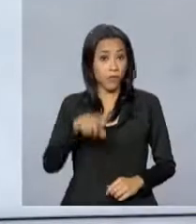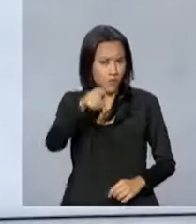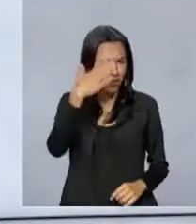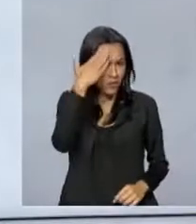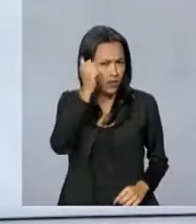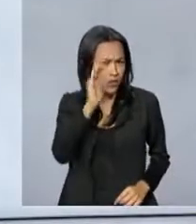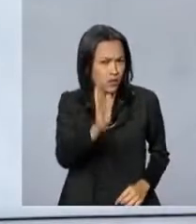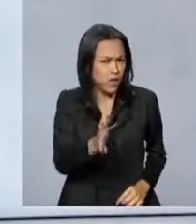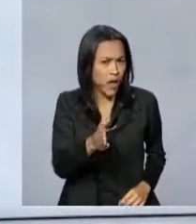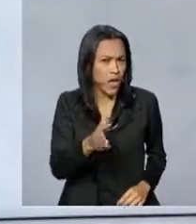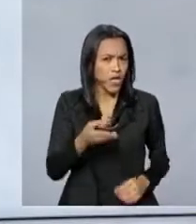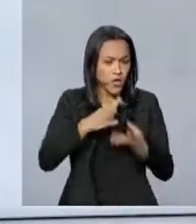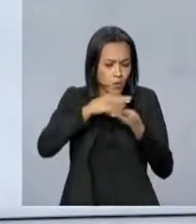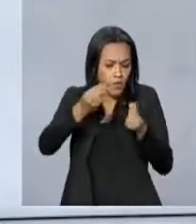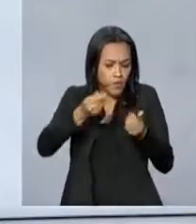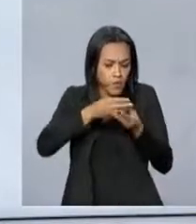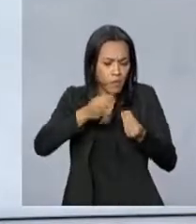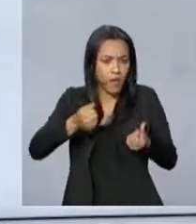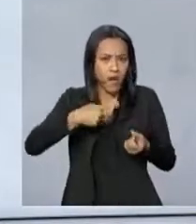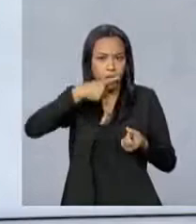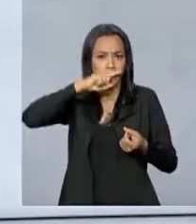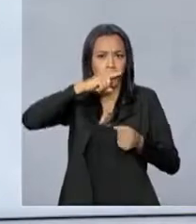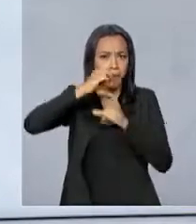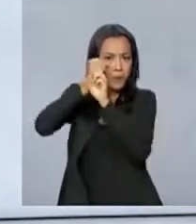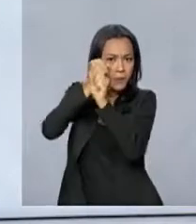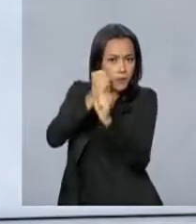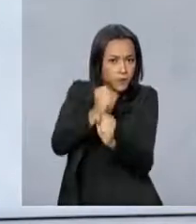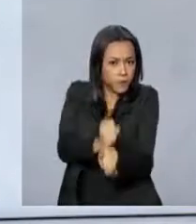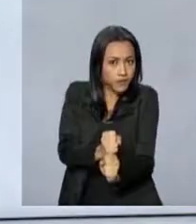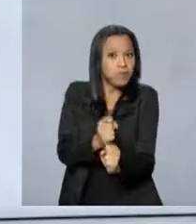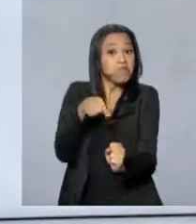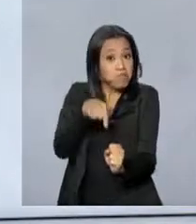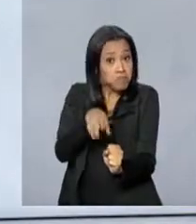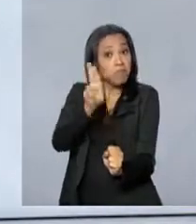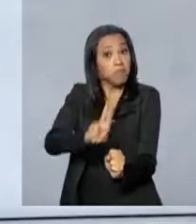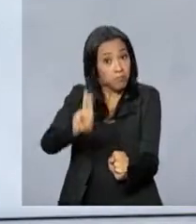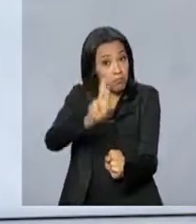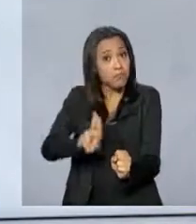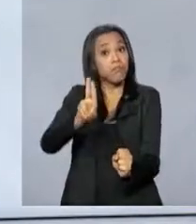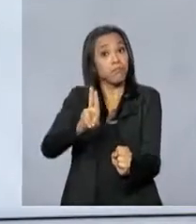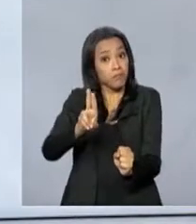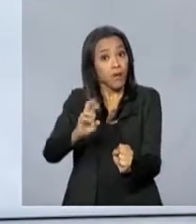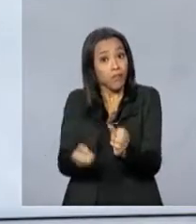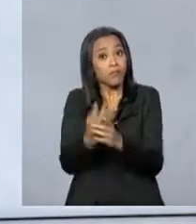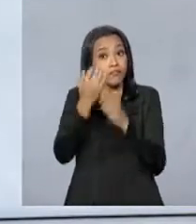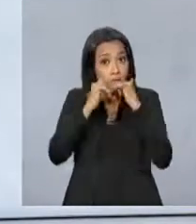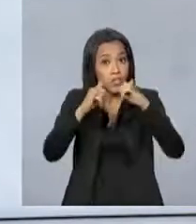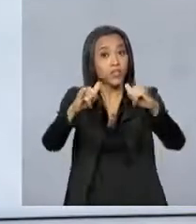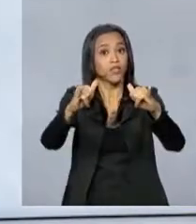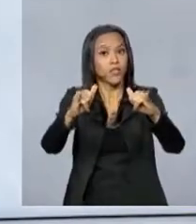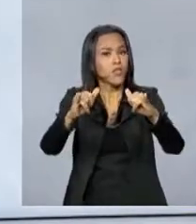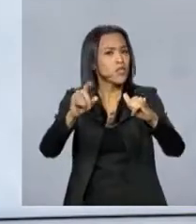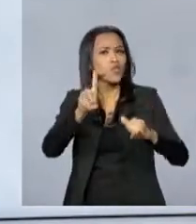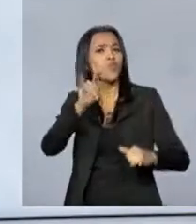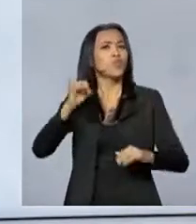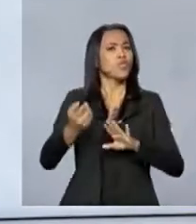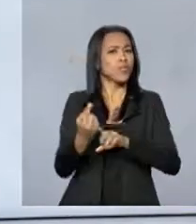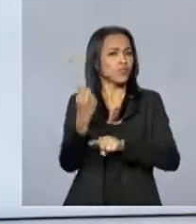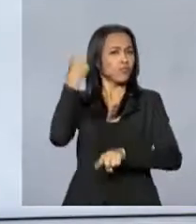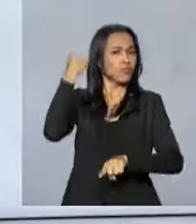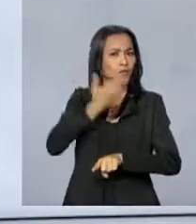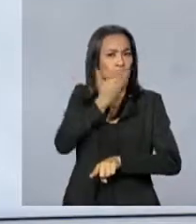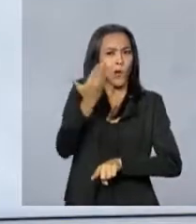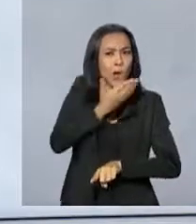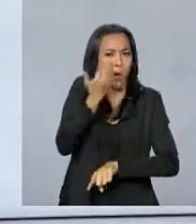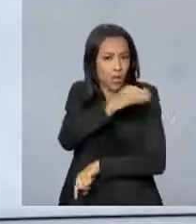Você sabia que o bagaço e a palha da cana-de-açúcar podem ser usados para produzir energia? E o que um dia foi sobra